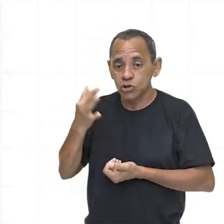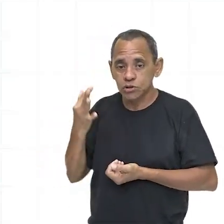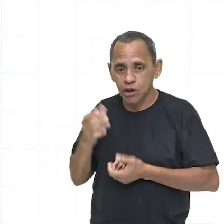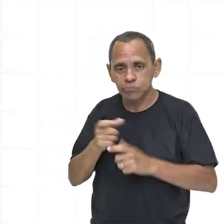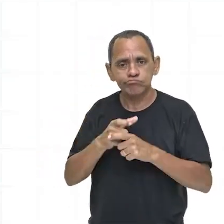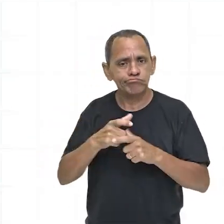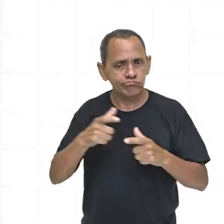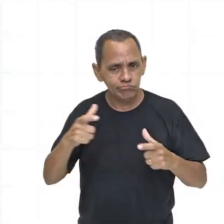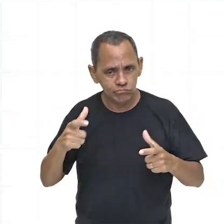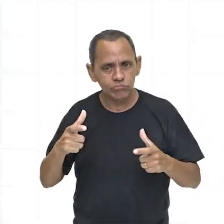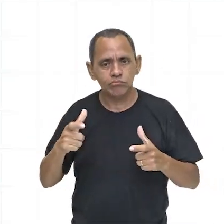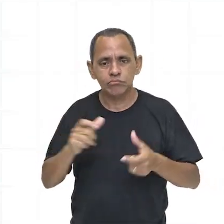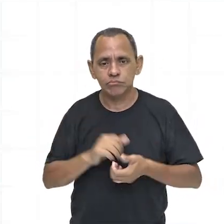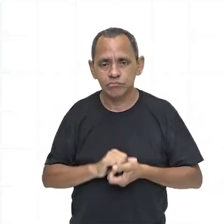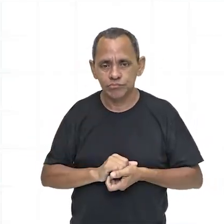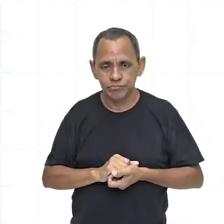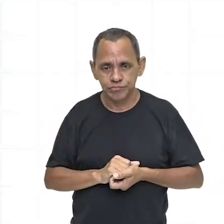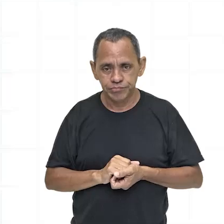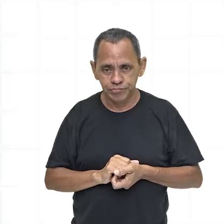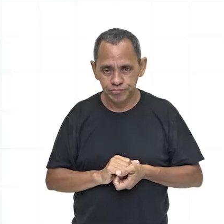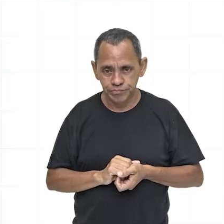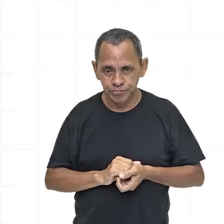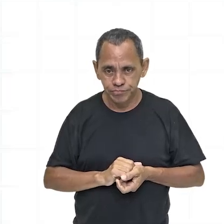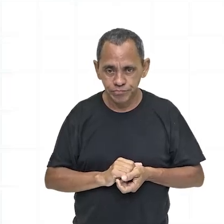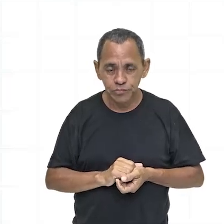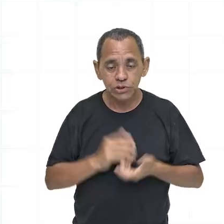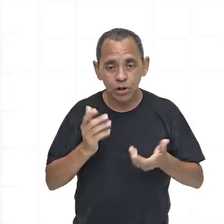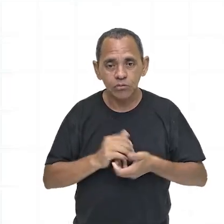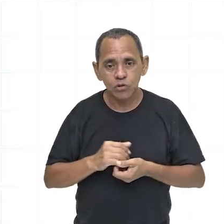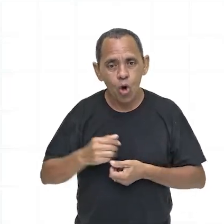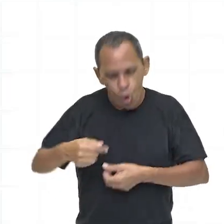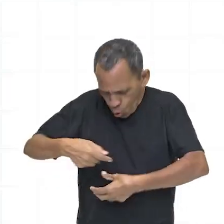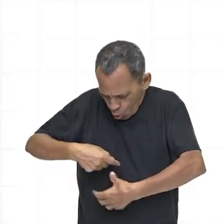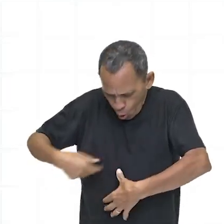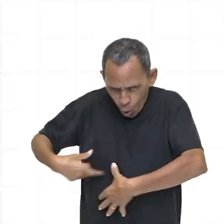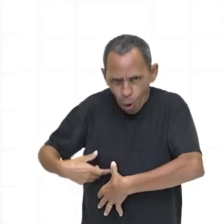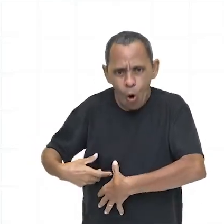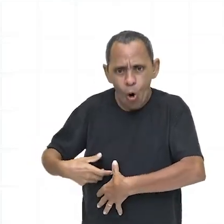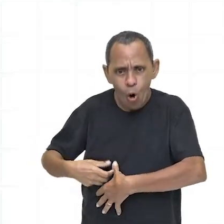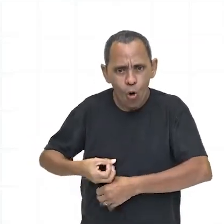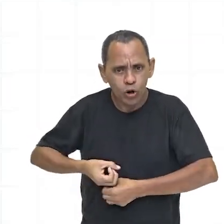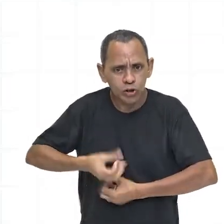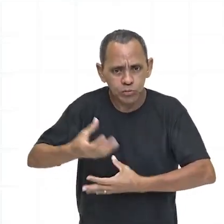de açúcar. E aí ele vai, produz e injeta